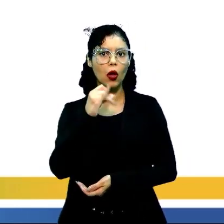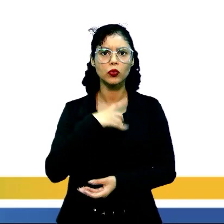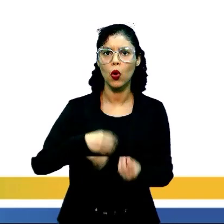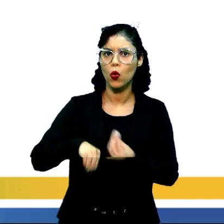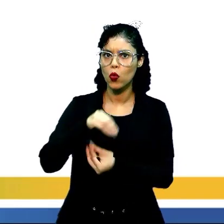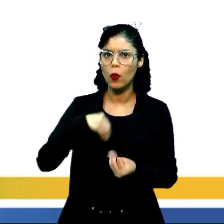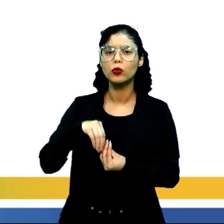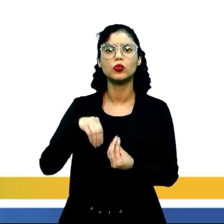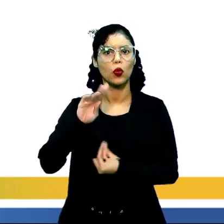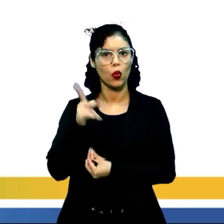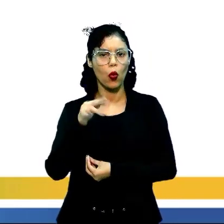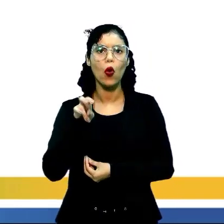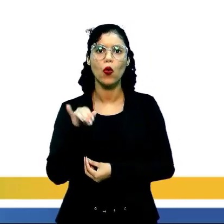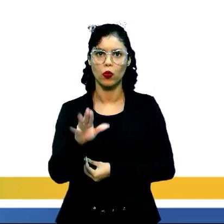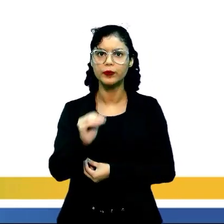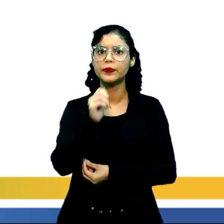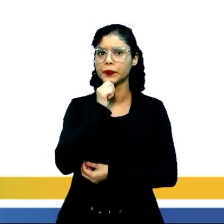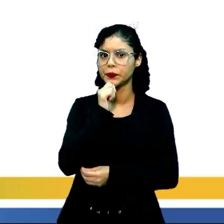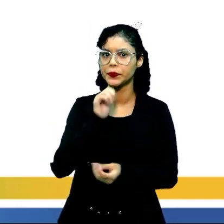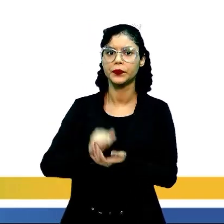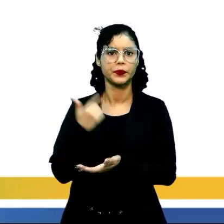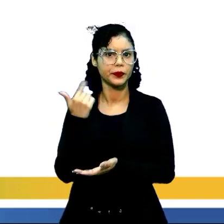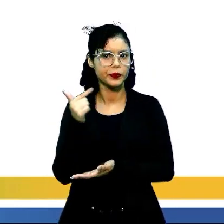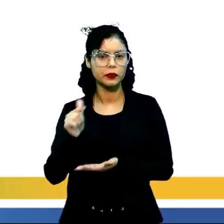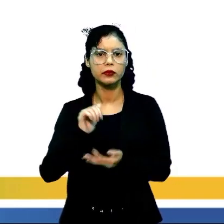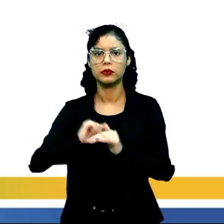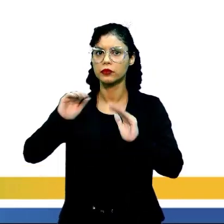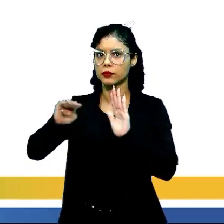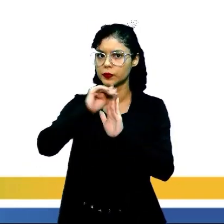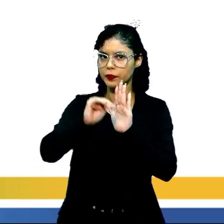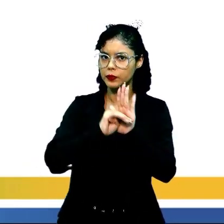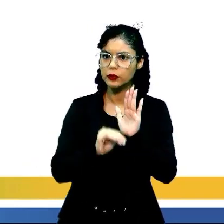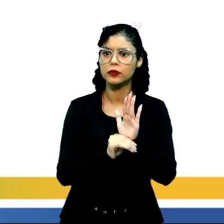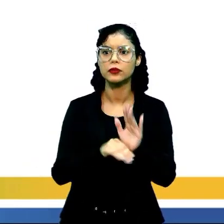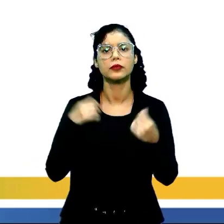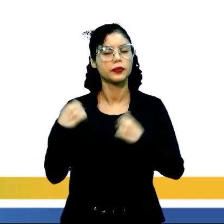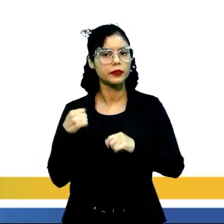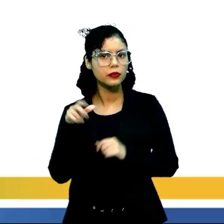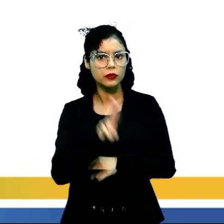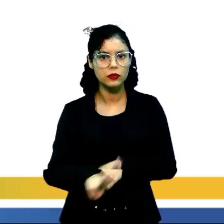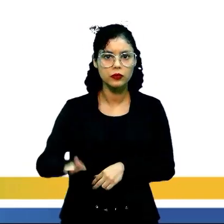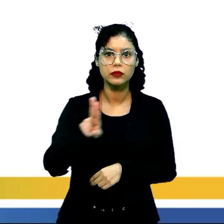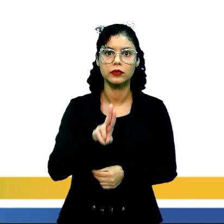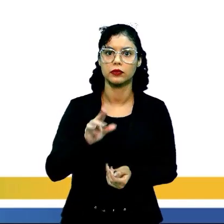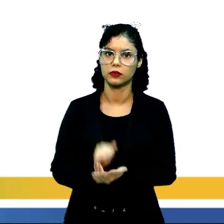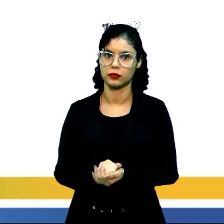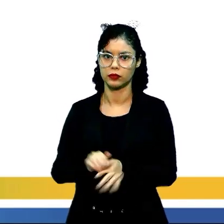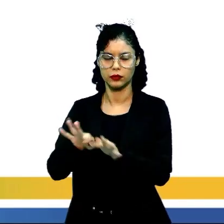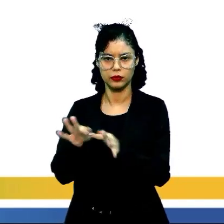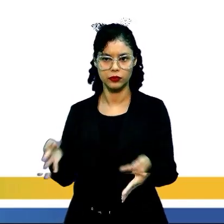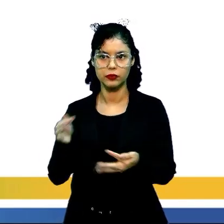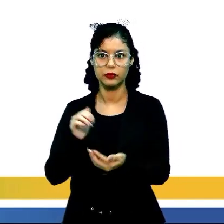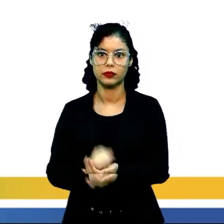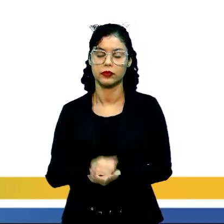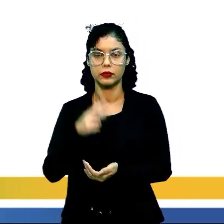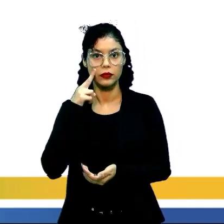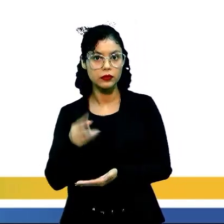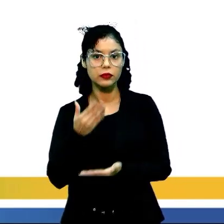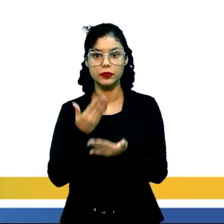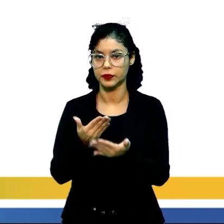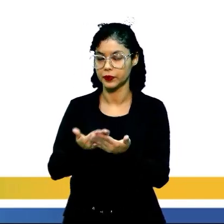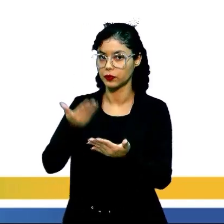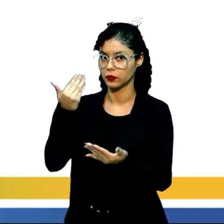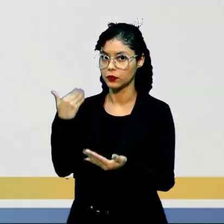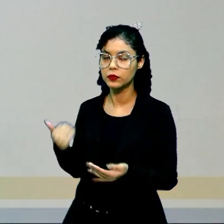mistura homogênea em que eu não tenho a distinção das fases, eu preciso utilizar a destilação simples. Nós vimos na aula